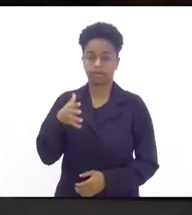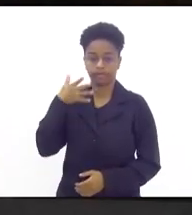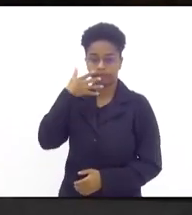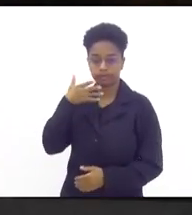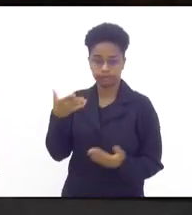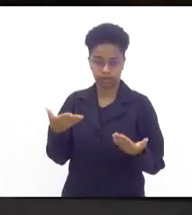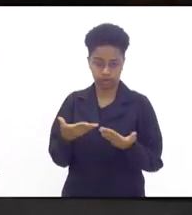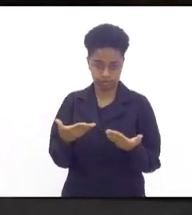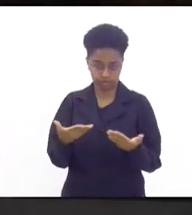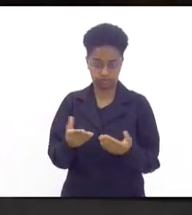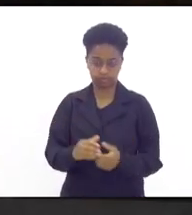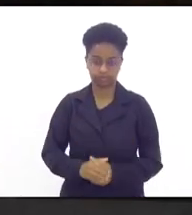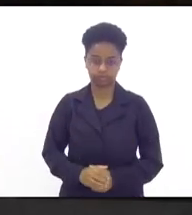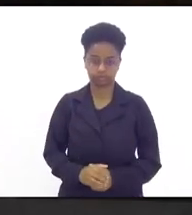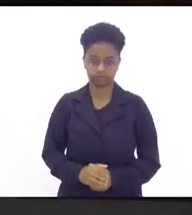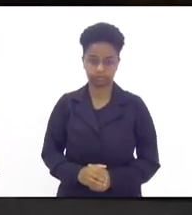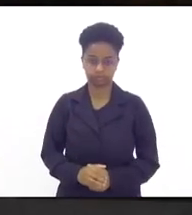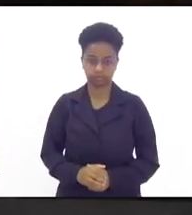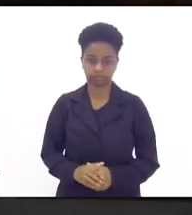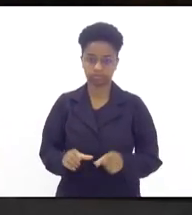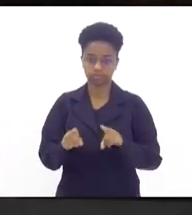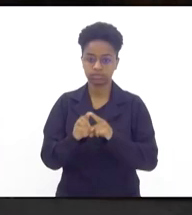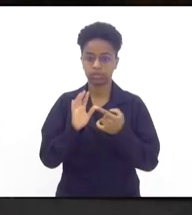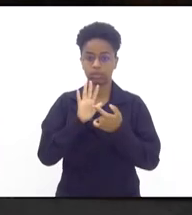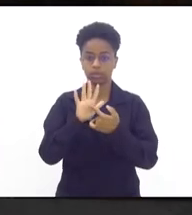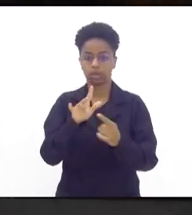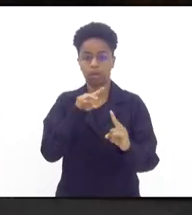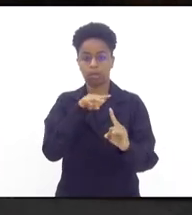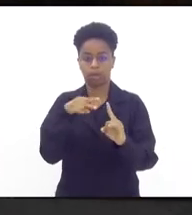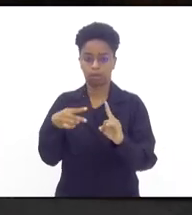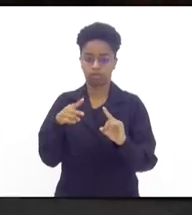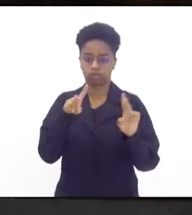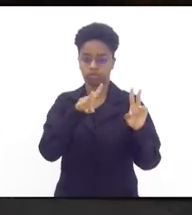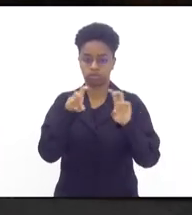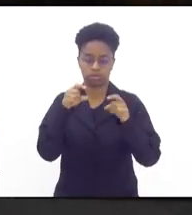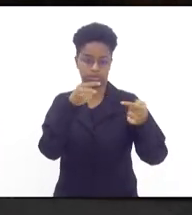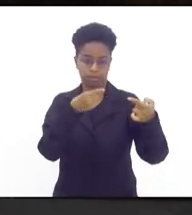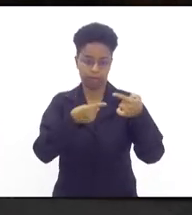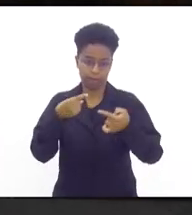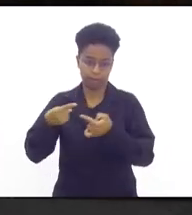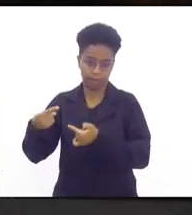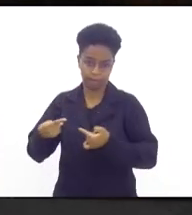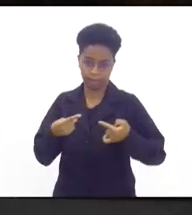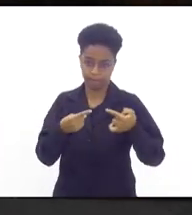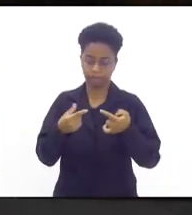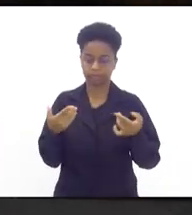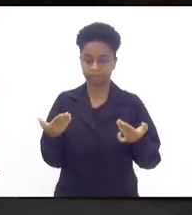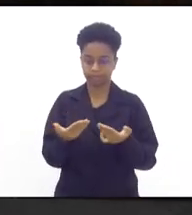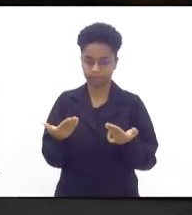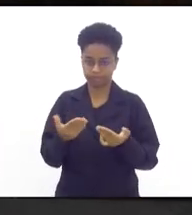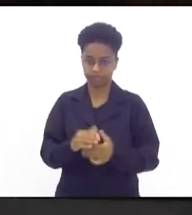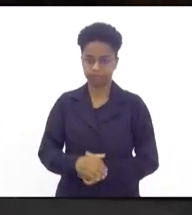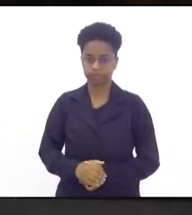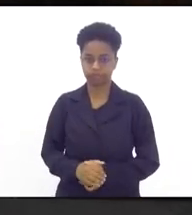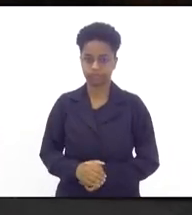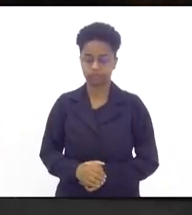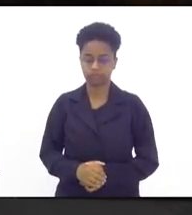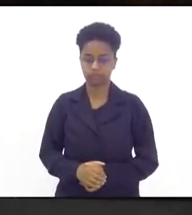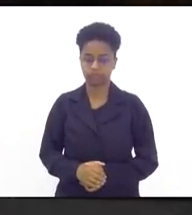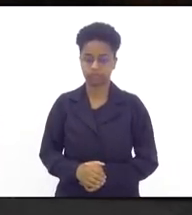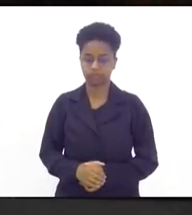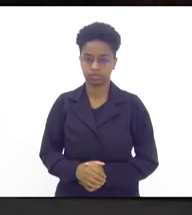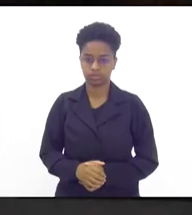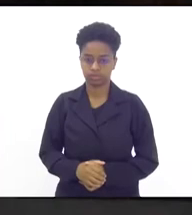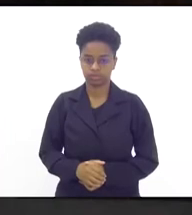fala e a sua visão sobre tudo isso que nós estamos debatendo nessa oportunidade eu gostaria que todos os